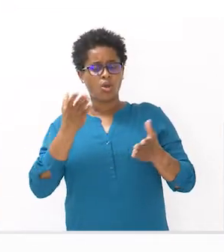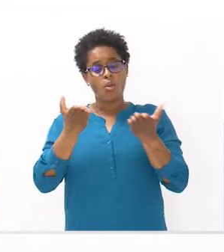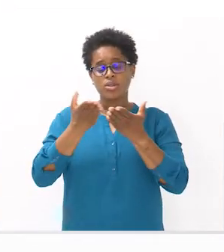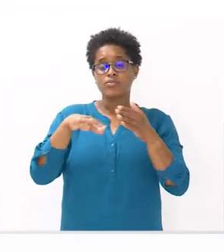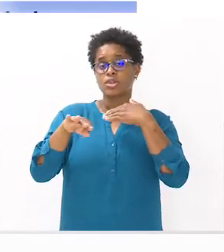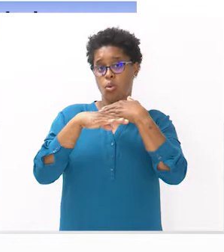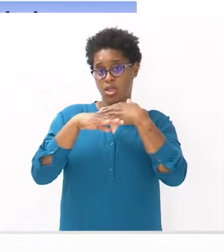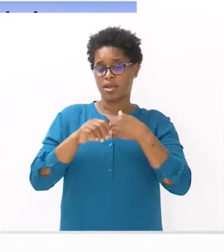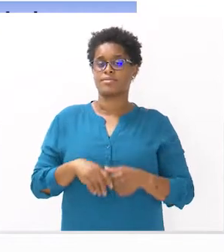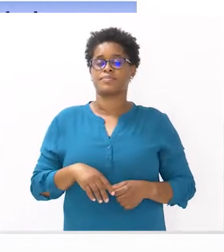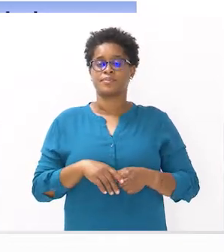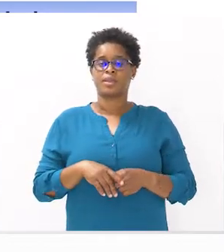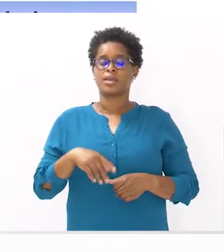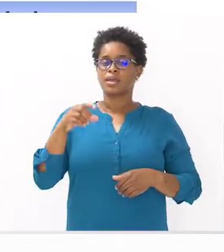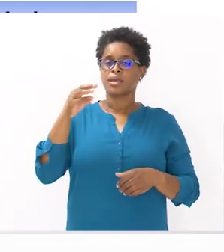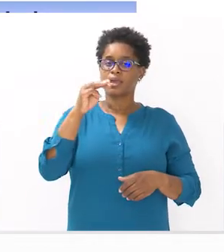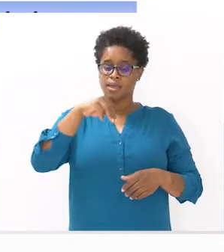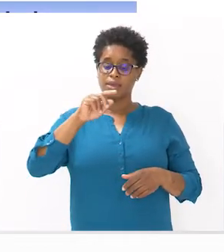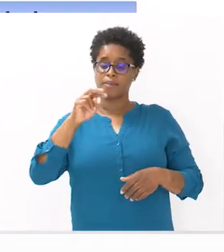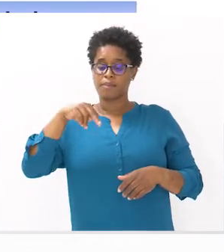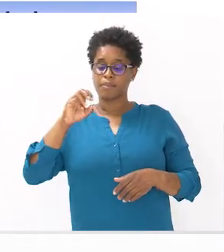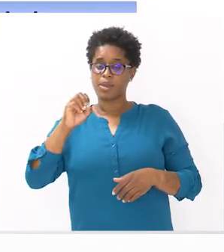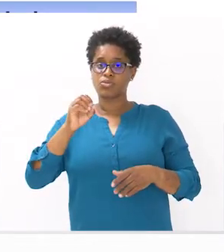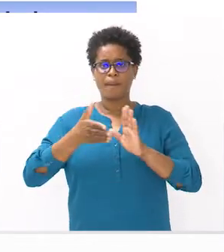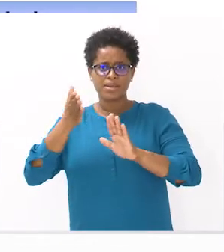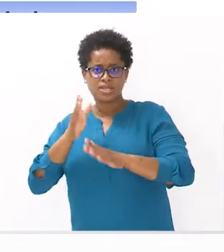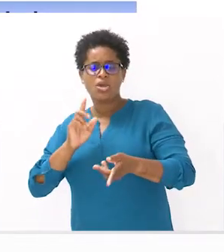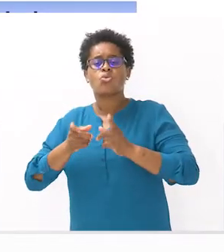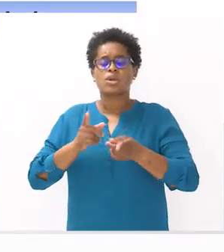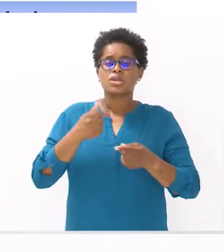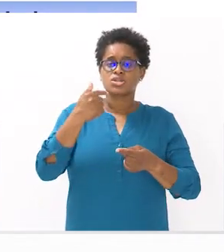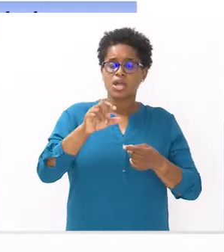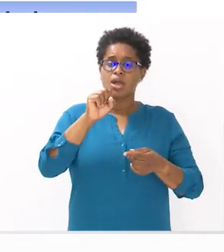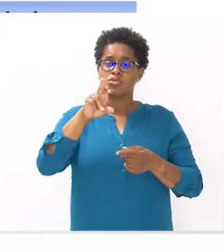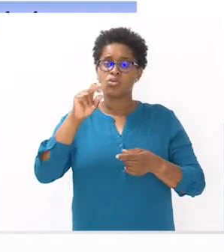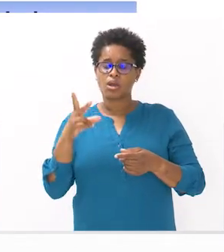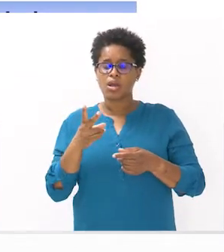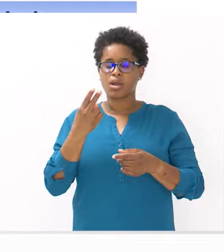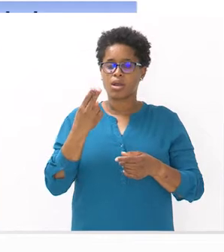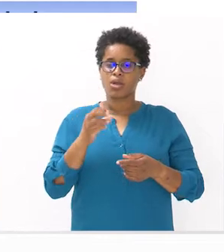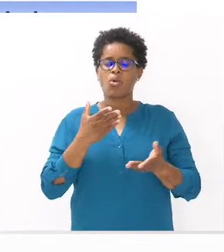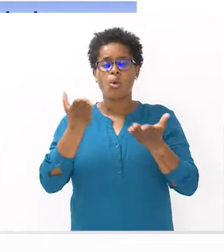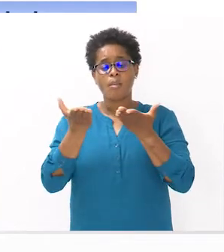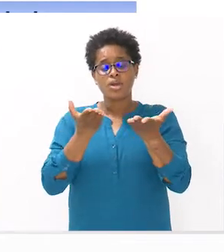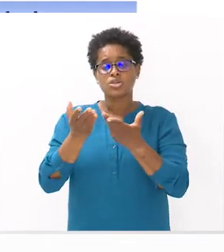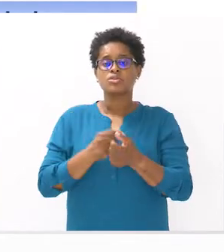E menos apressada do que está no grau comparativo